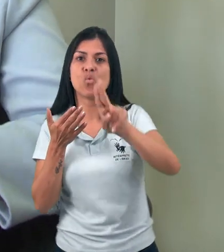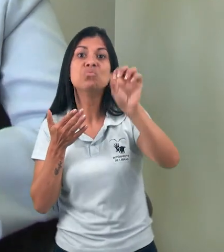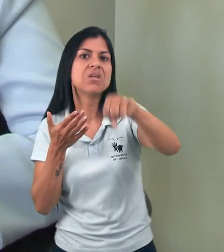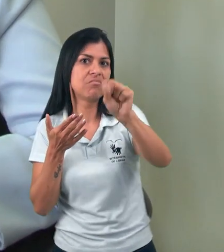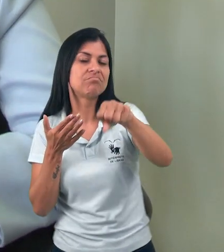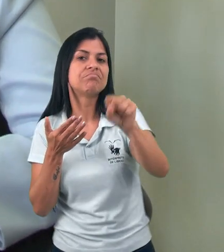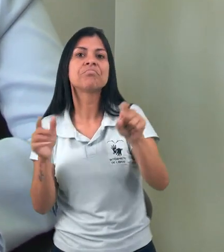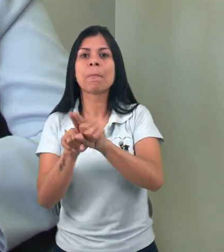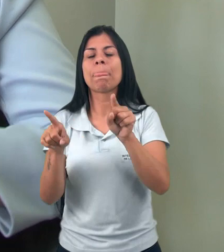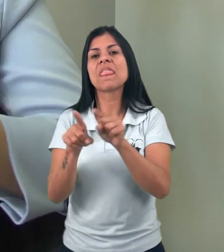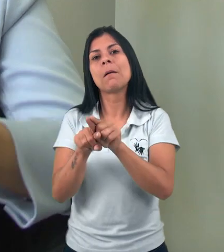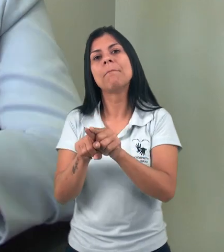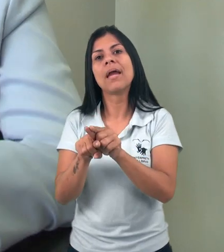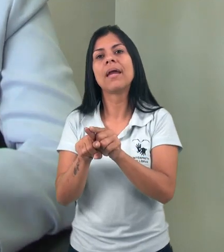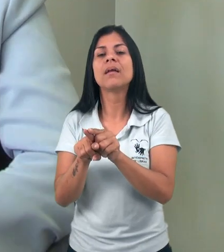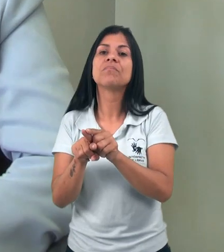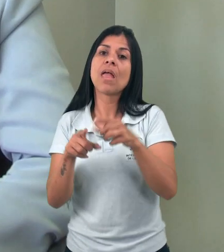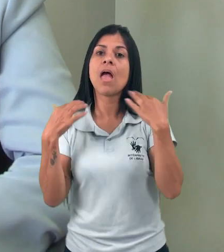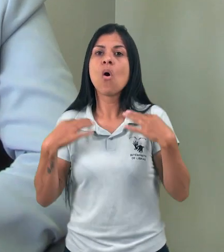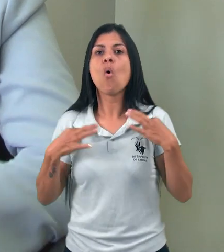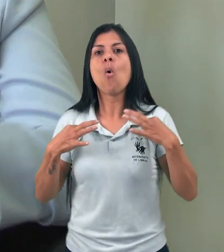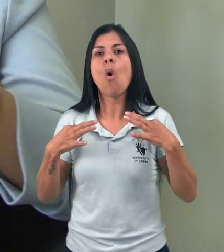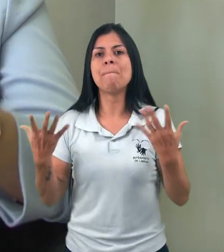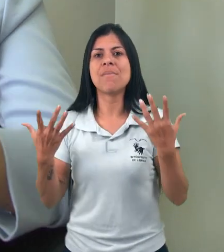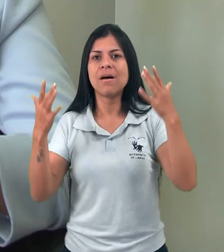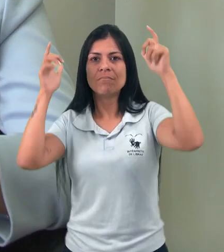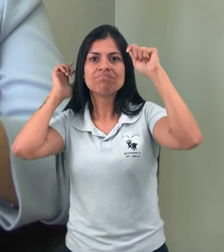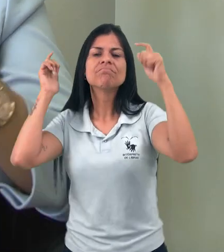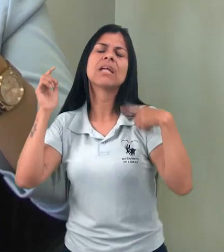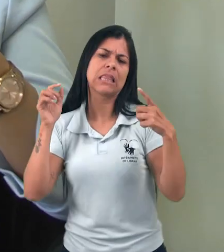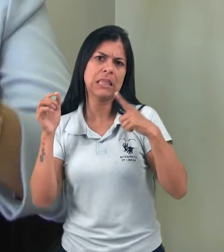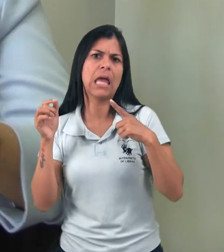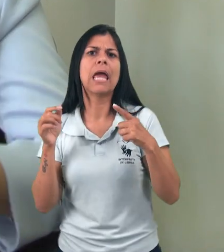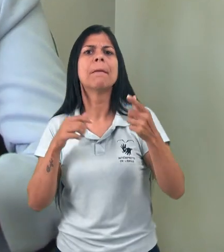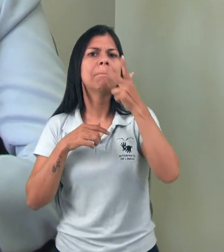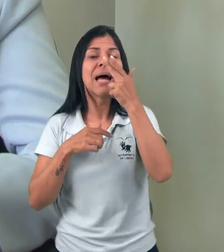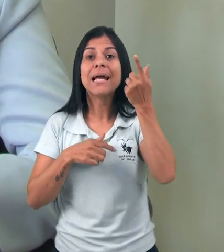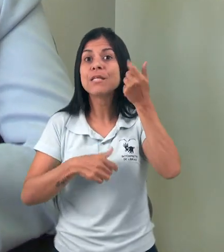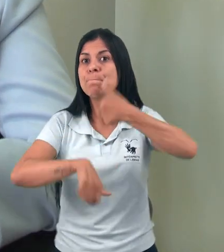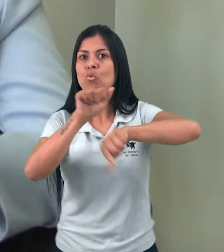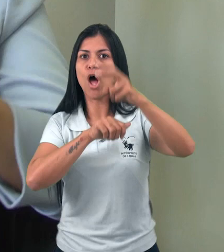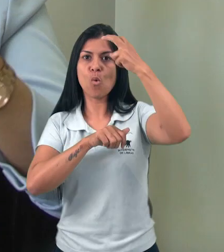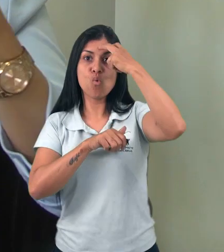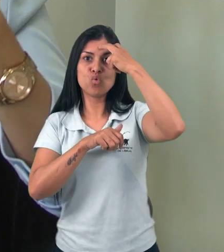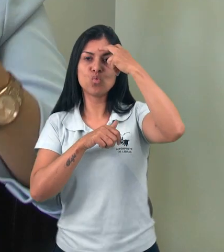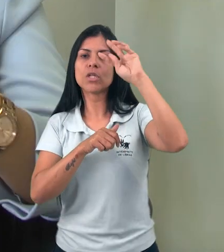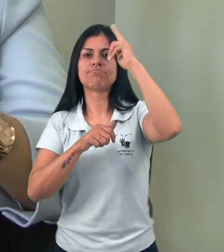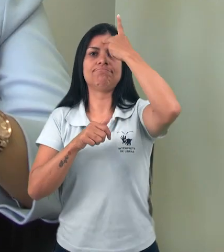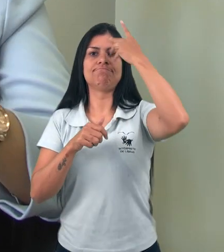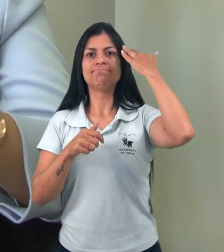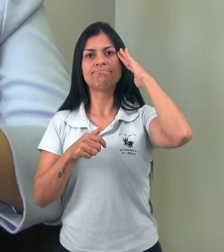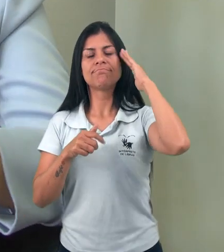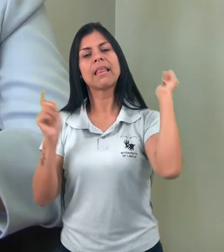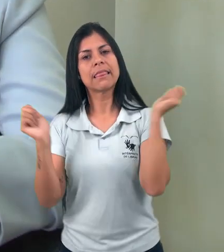o pessoal que trabalha na roça usa, e usa só a barreira física, mais a barreira física. Mas até isso está mudando, a cultura de usar o protetor